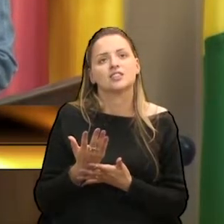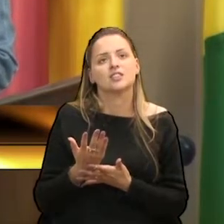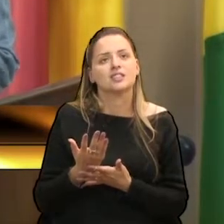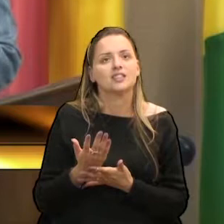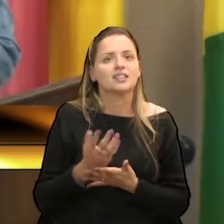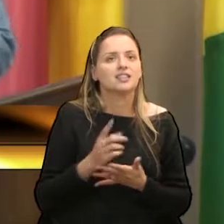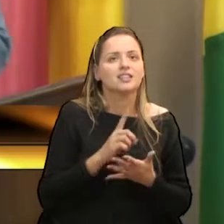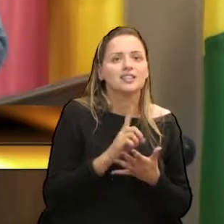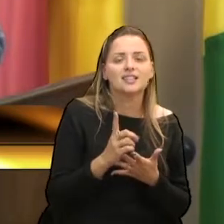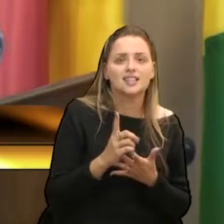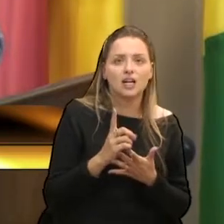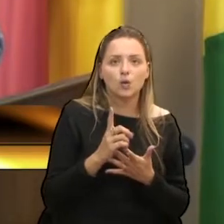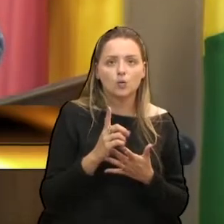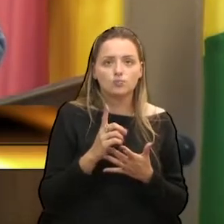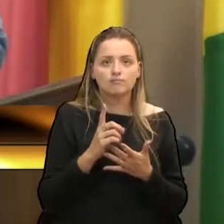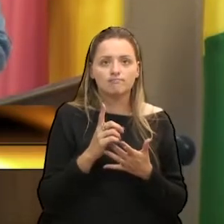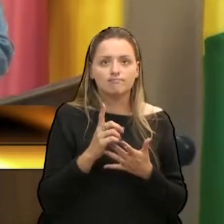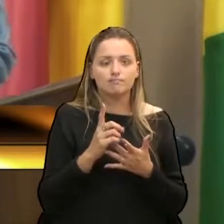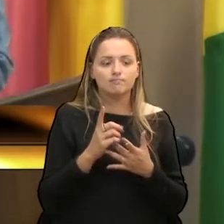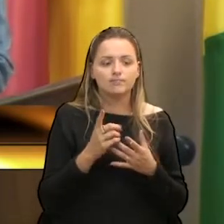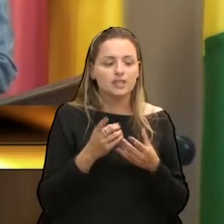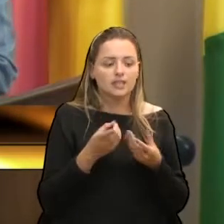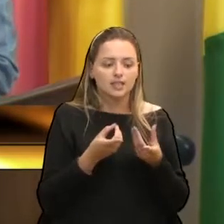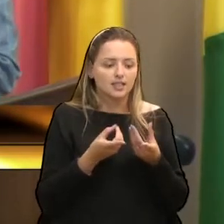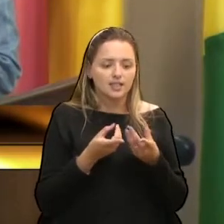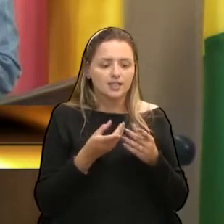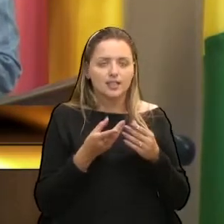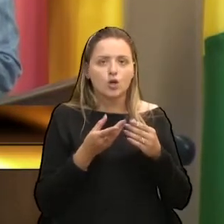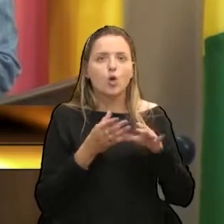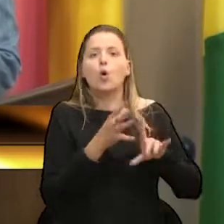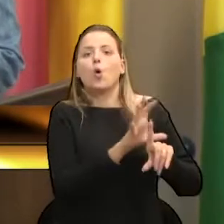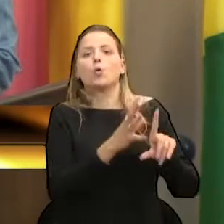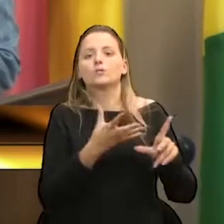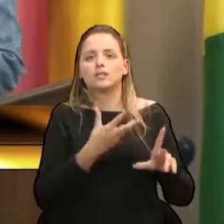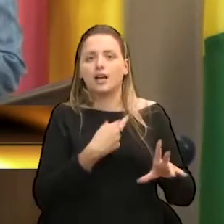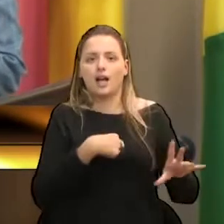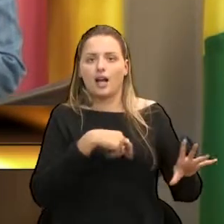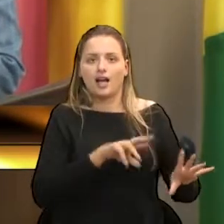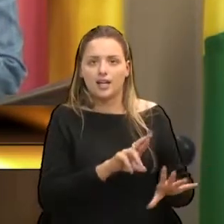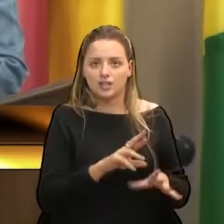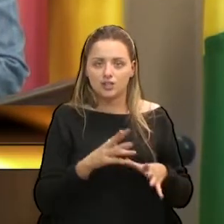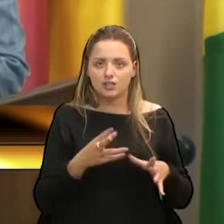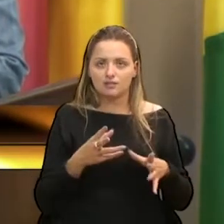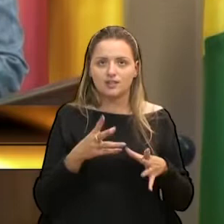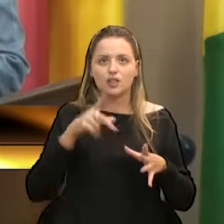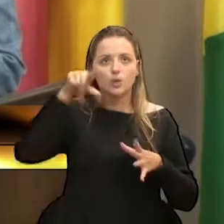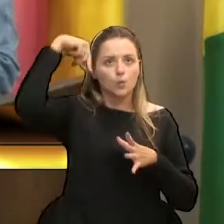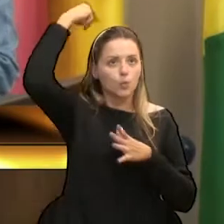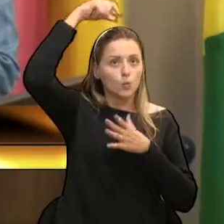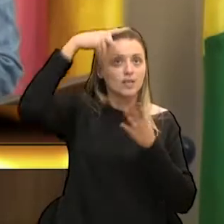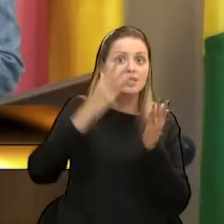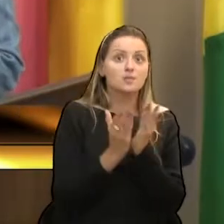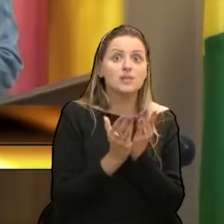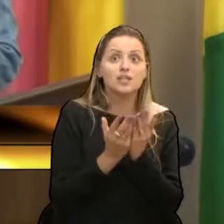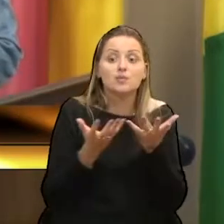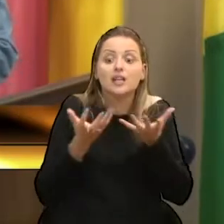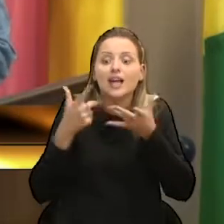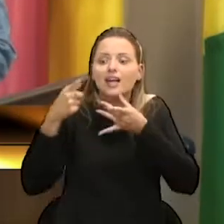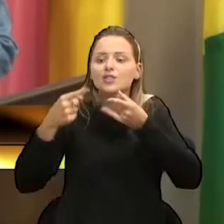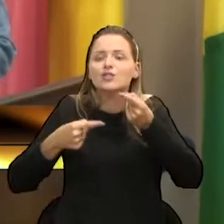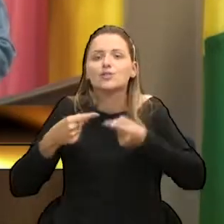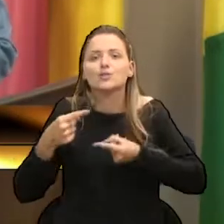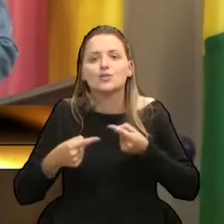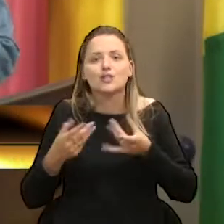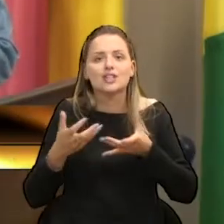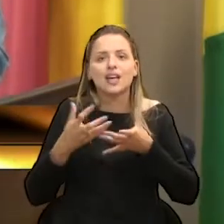não dogmatiza a religião. O Espiritismo vem justamente no sentido de propor discussão. E